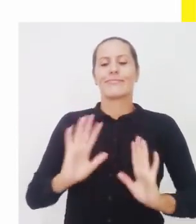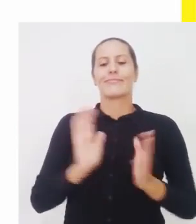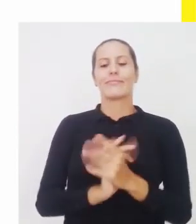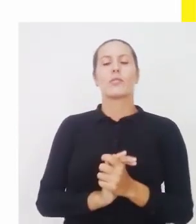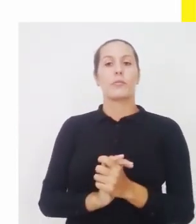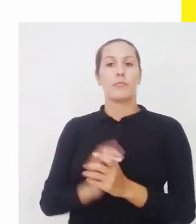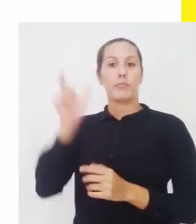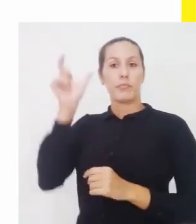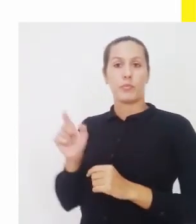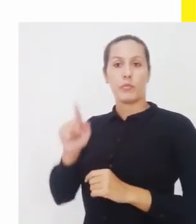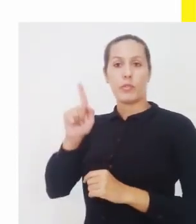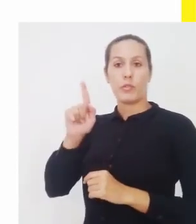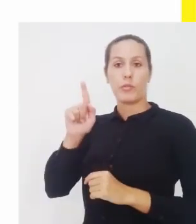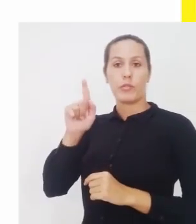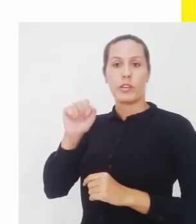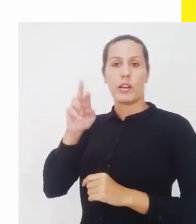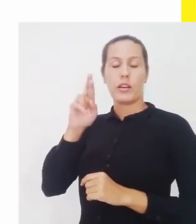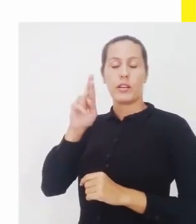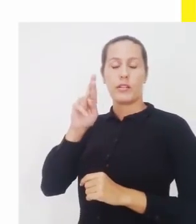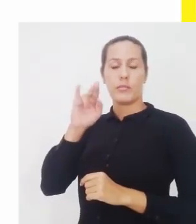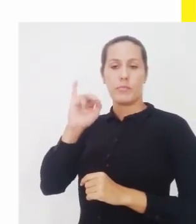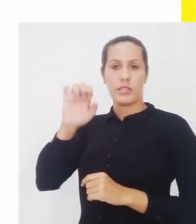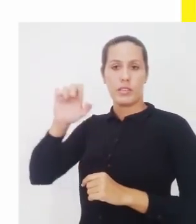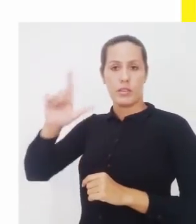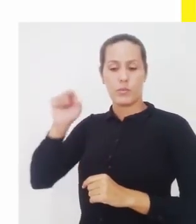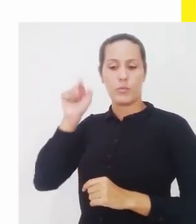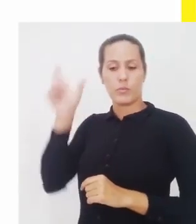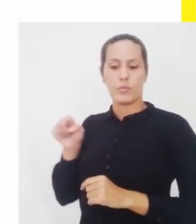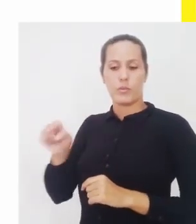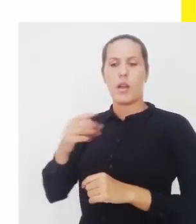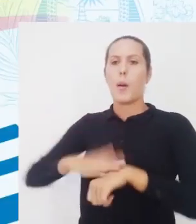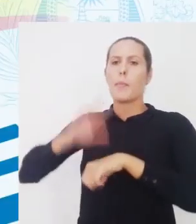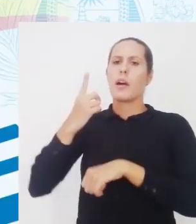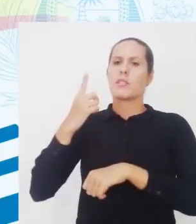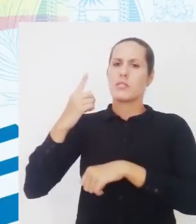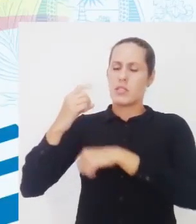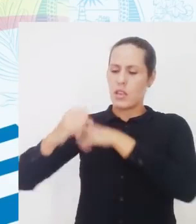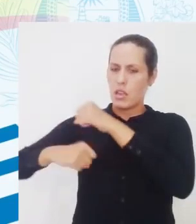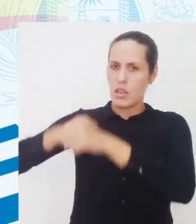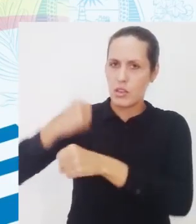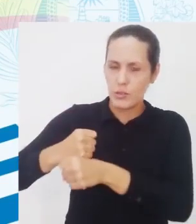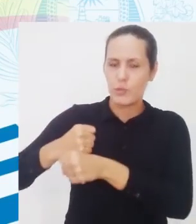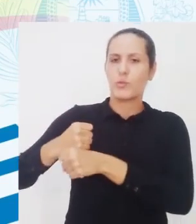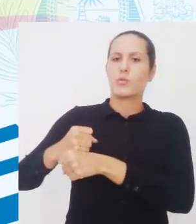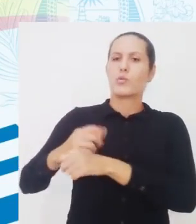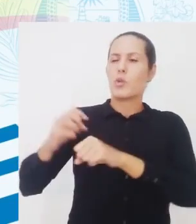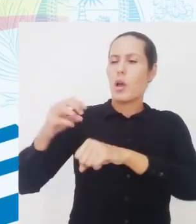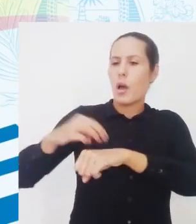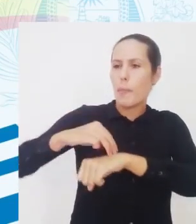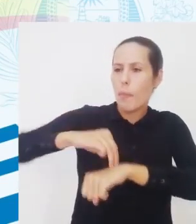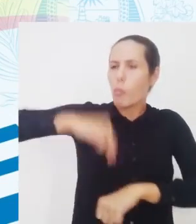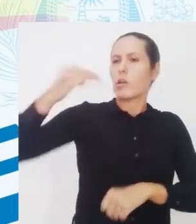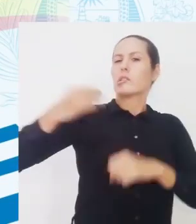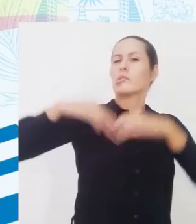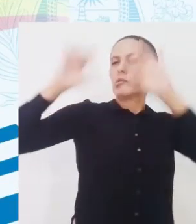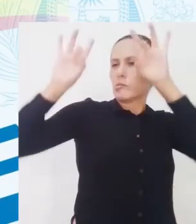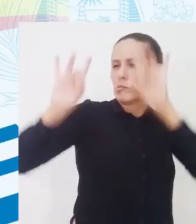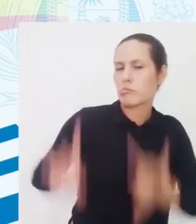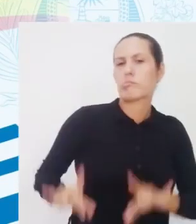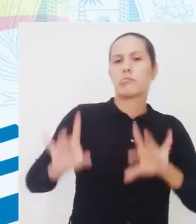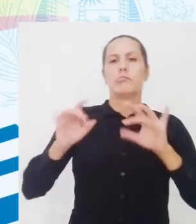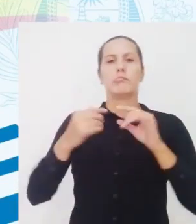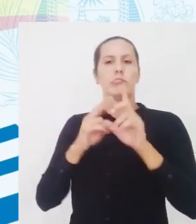do mascote, que o Náutico acabou de criar esse ano. Agora a gente vai ouvir o áudio do Gabriel,